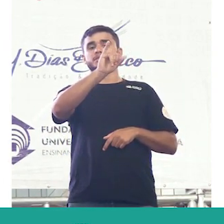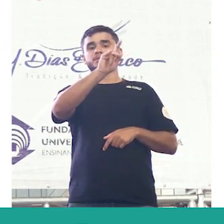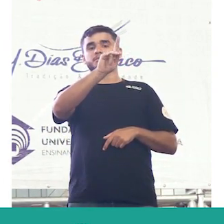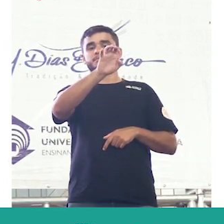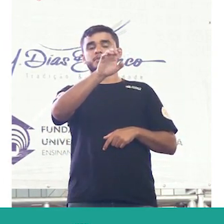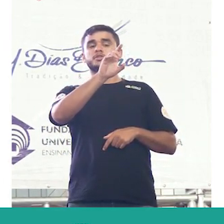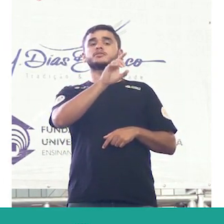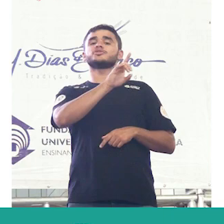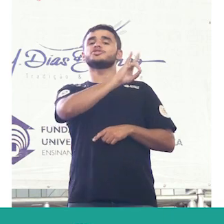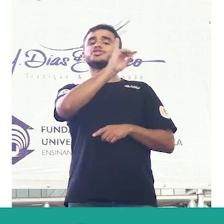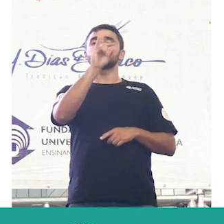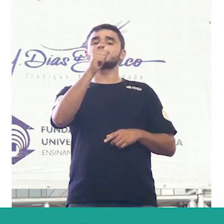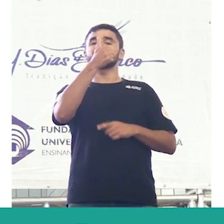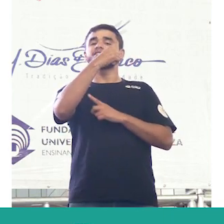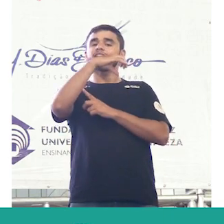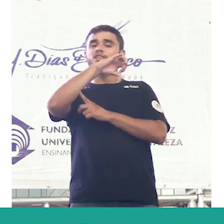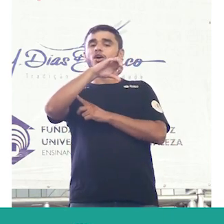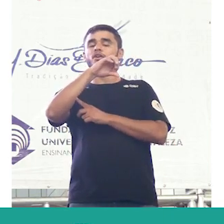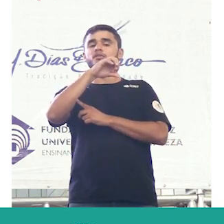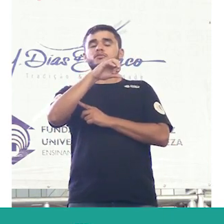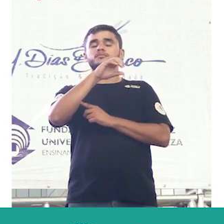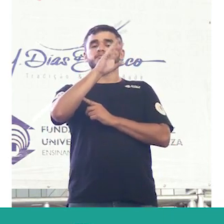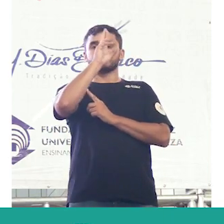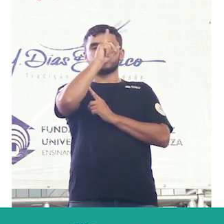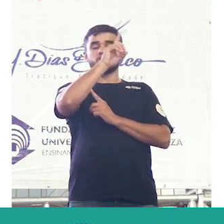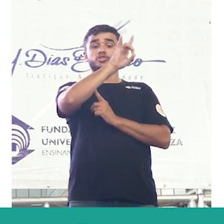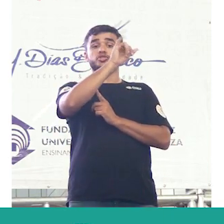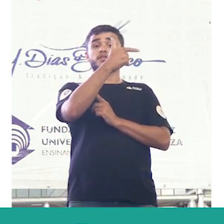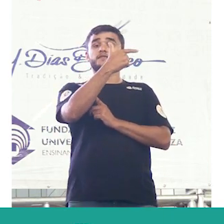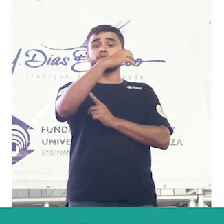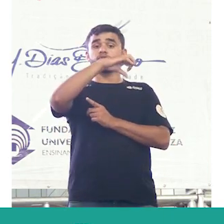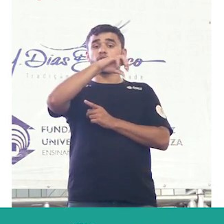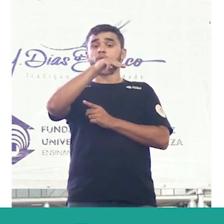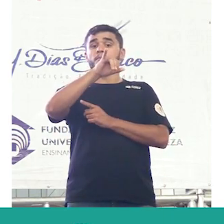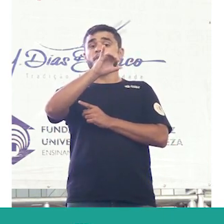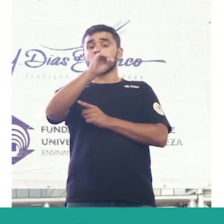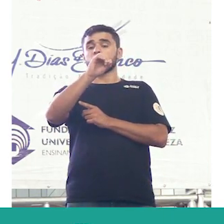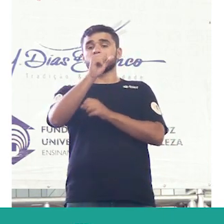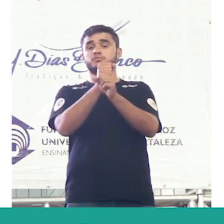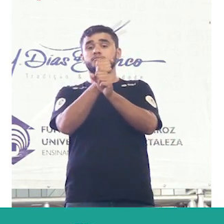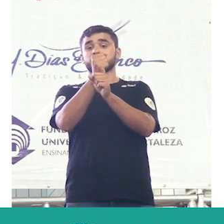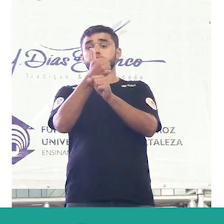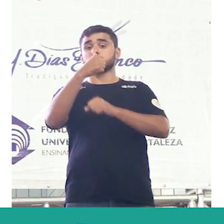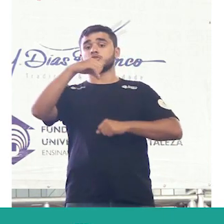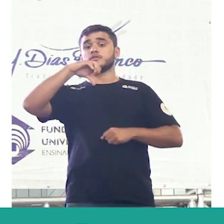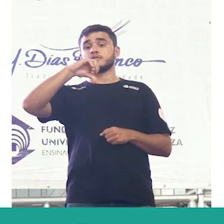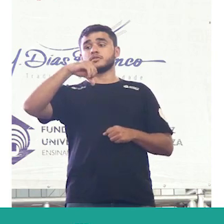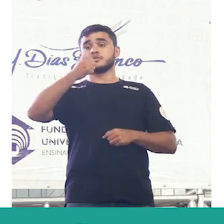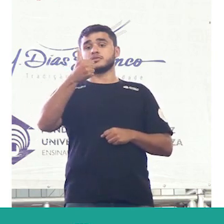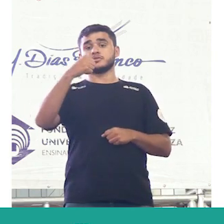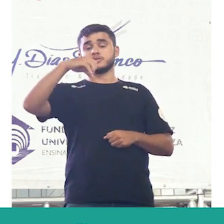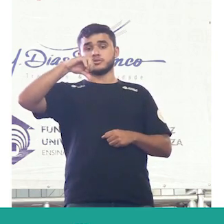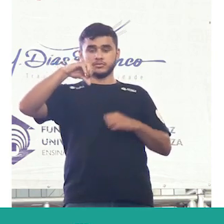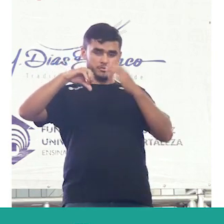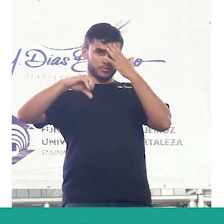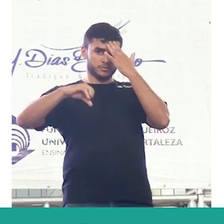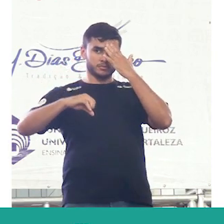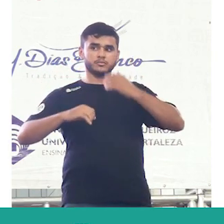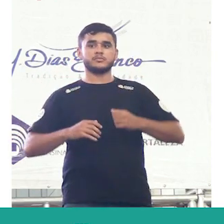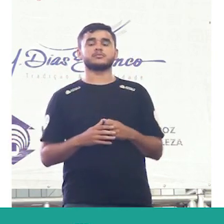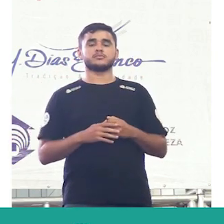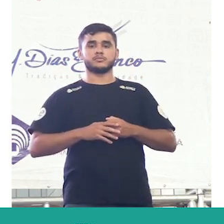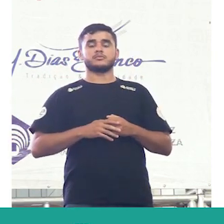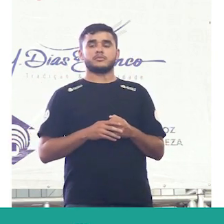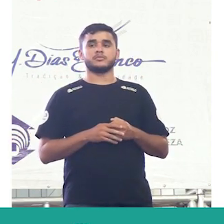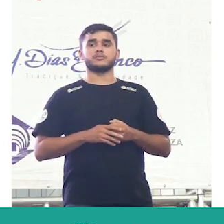19 de maio... Aliás, 29 de maio de 1919. É porque lá dá primeiro ano, o mês,